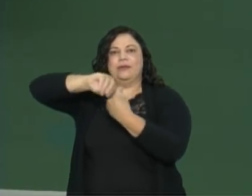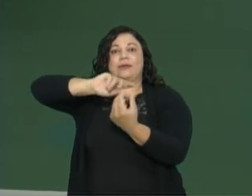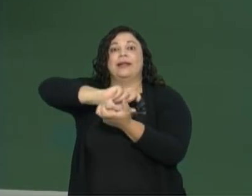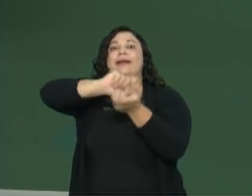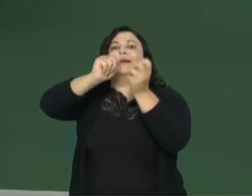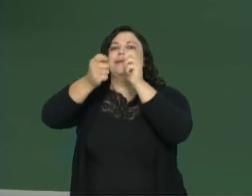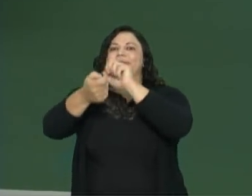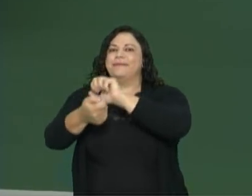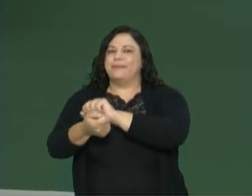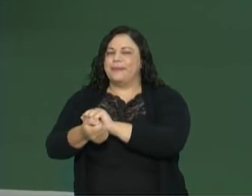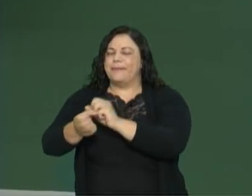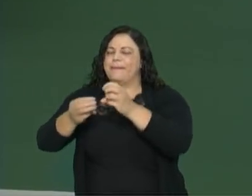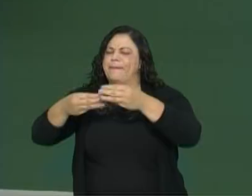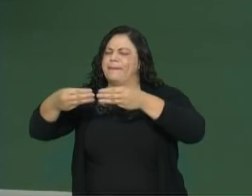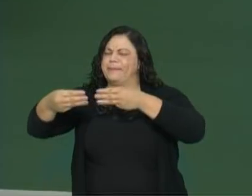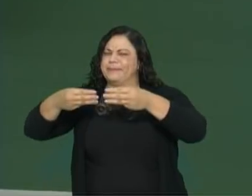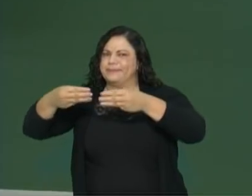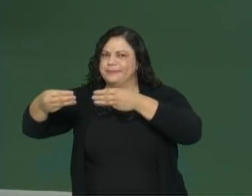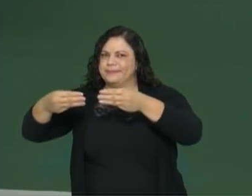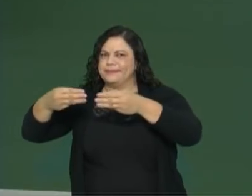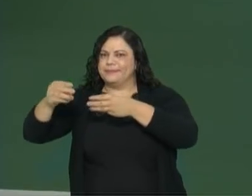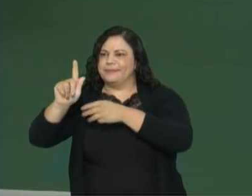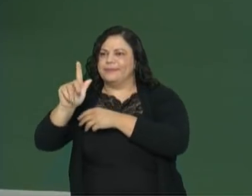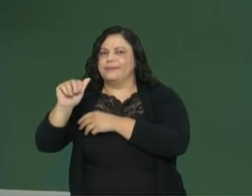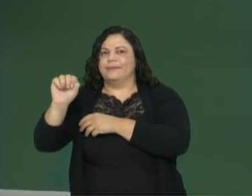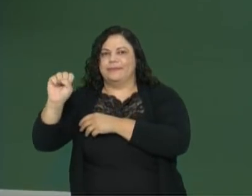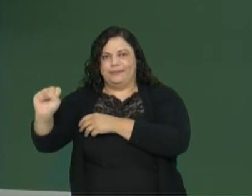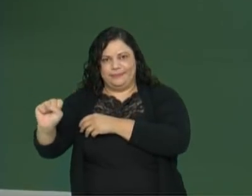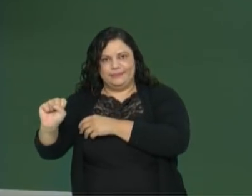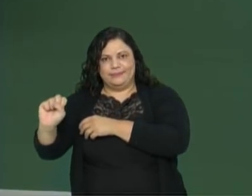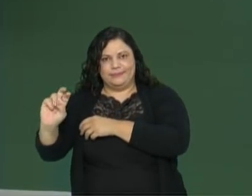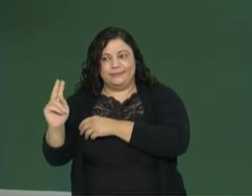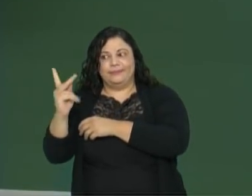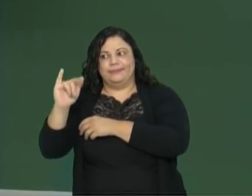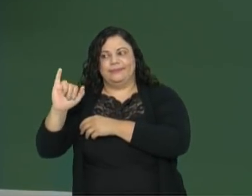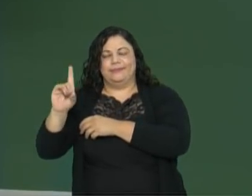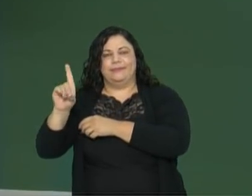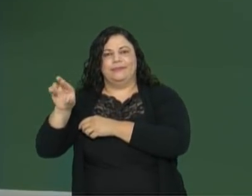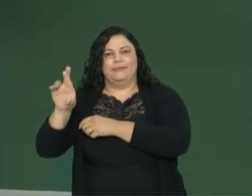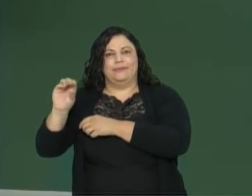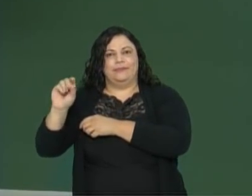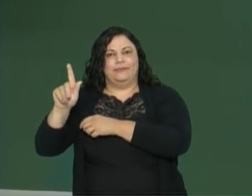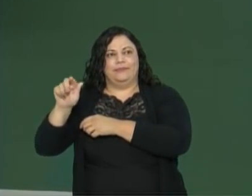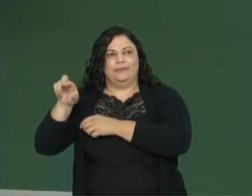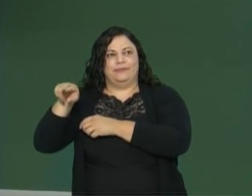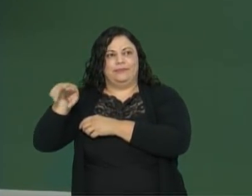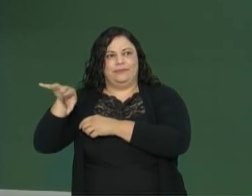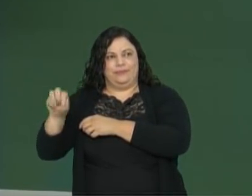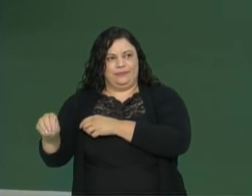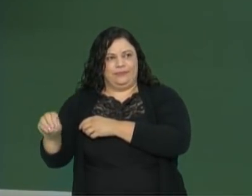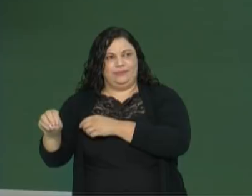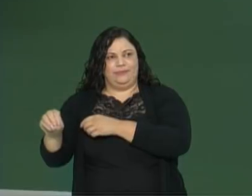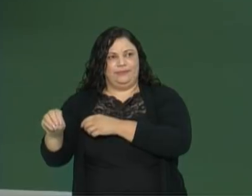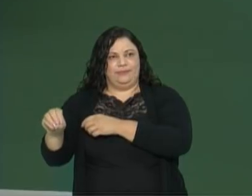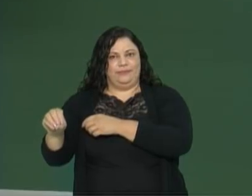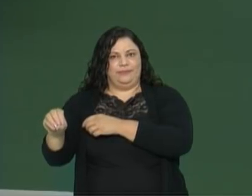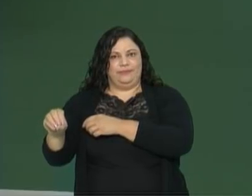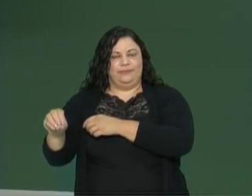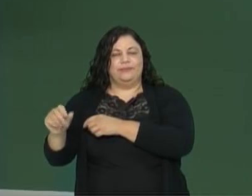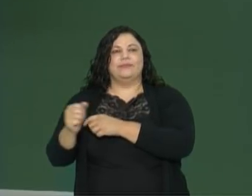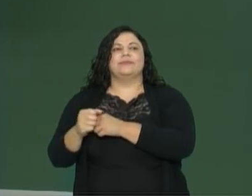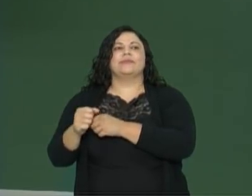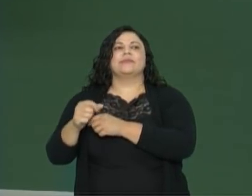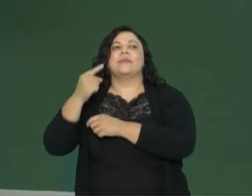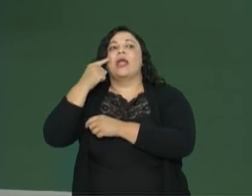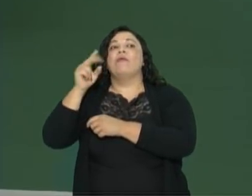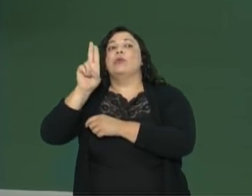hidrogênio. Acompanharam o raciocínio? Letra B. Um cátion, ou melhor, vamos